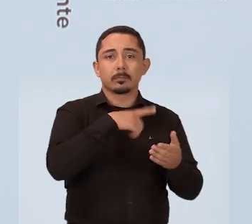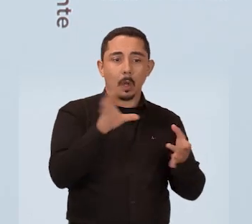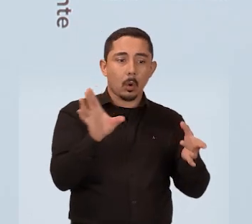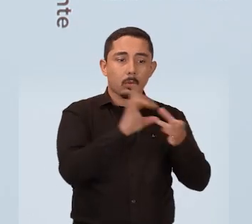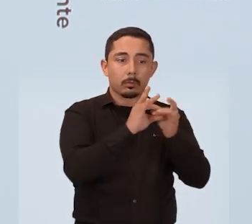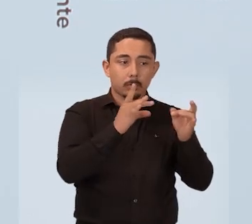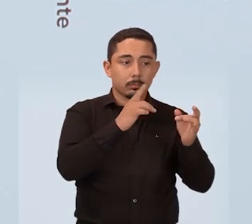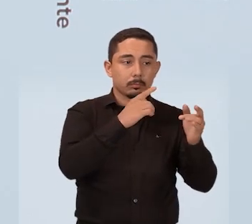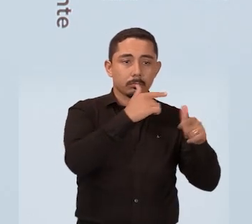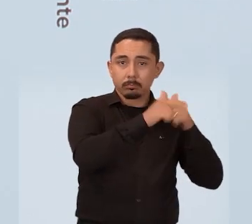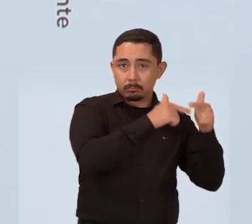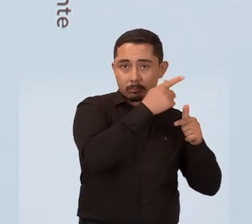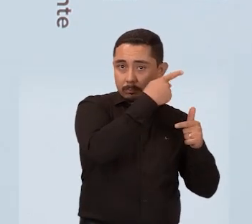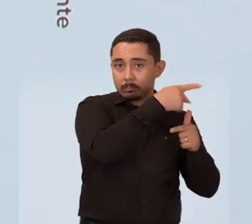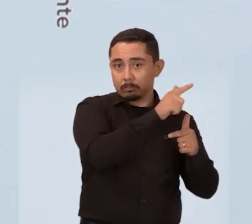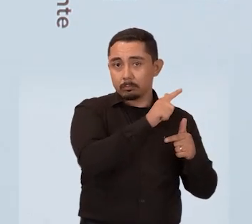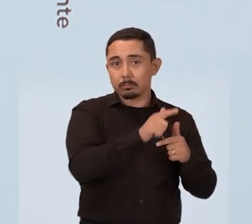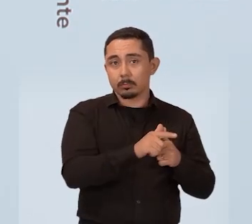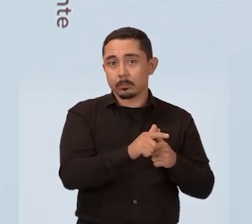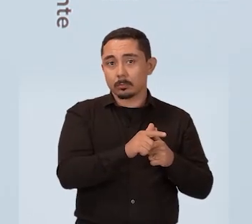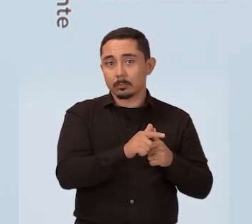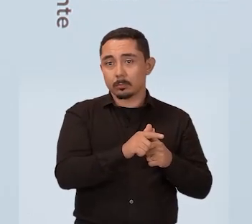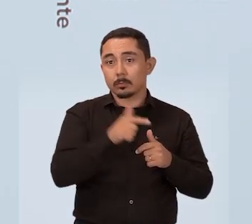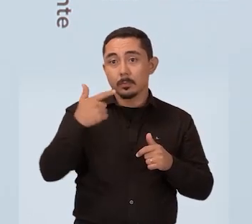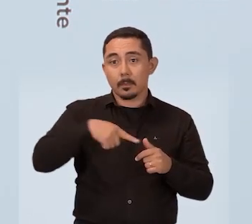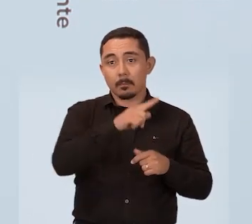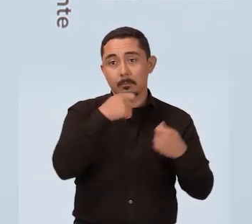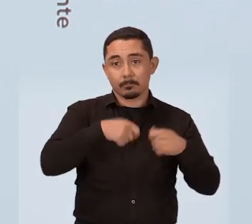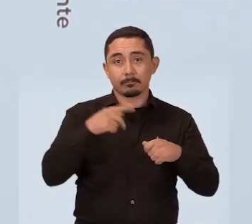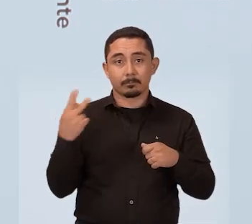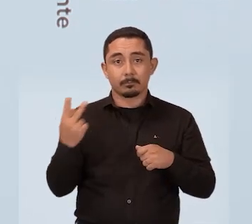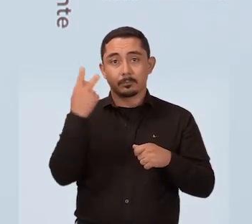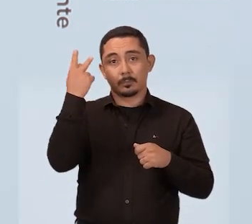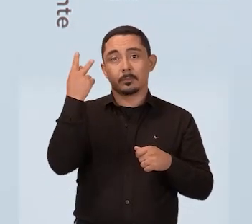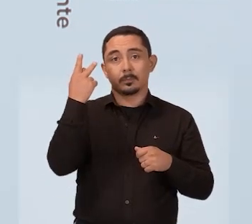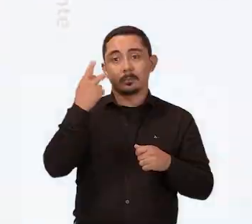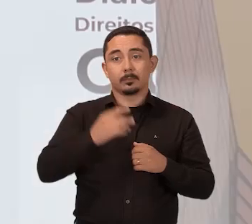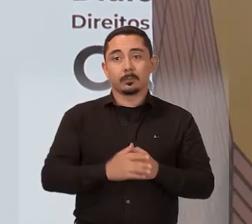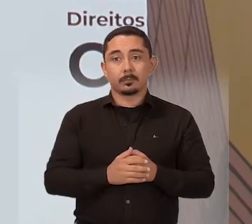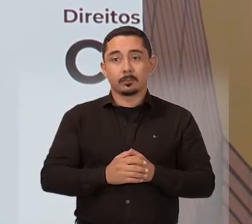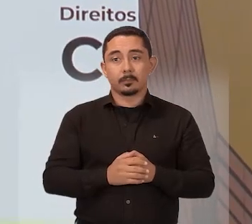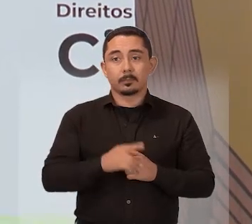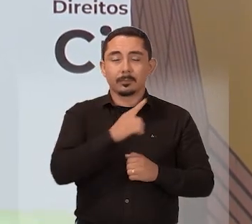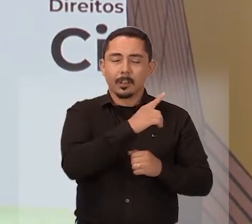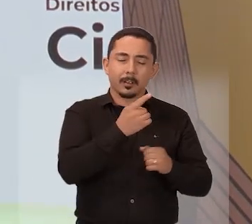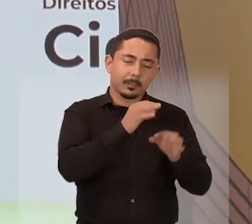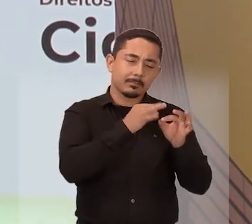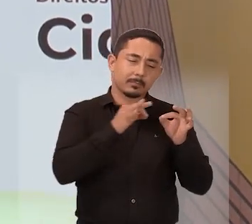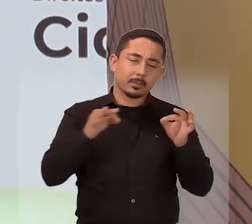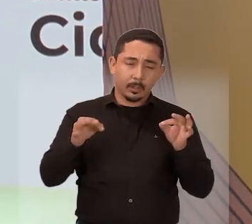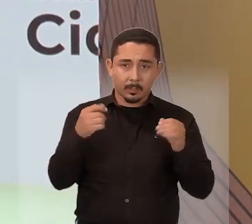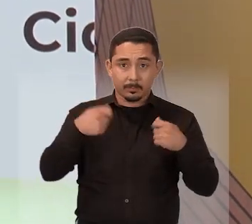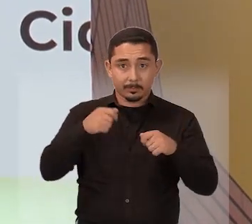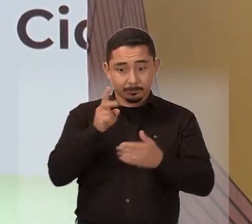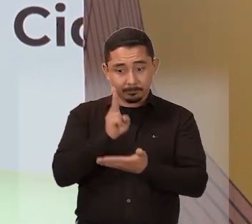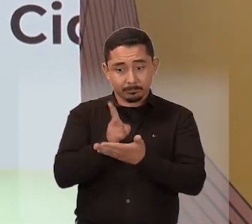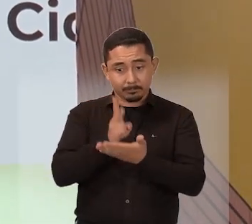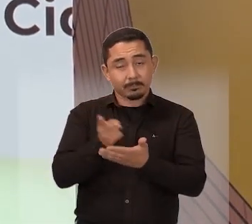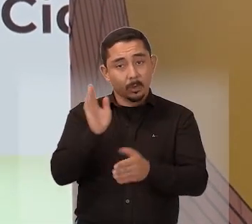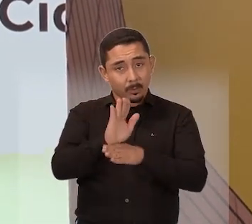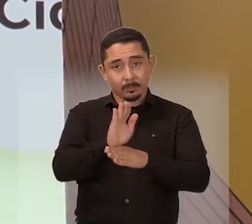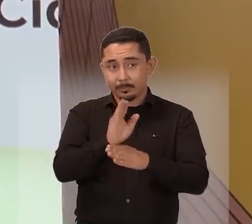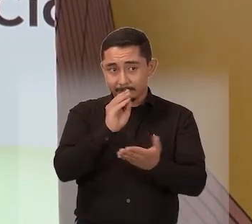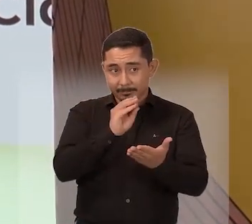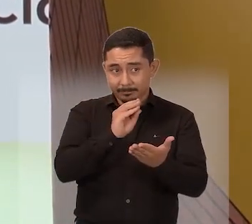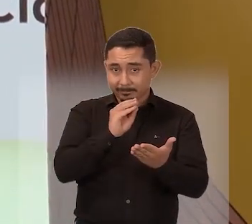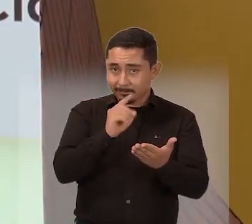pessoa que mantém um vínculo empregatício com outra, ou pelo menos deveriam valer. O caminho é longo e não dá para seguir em frente